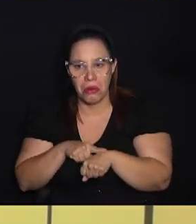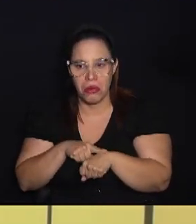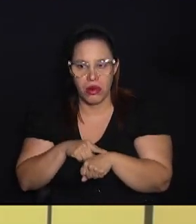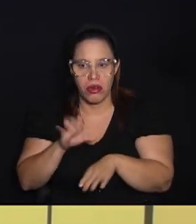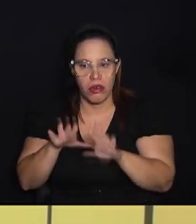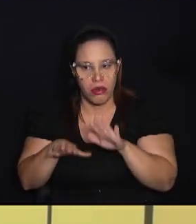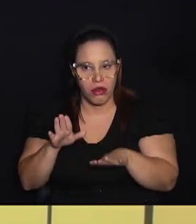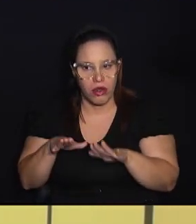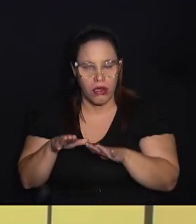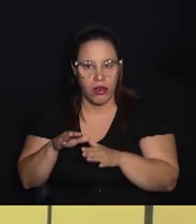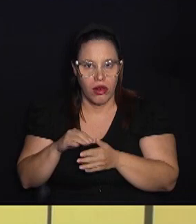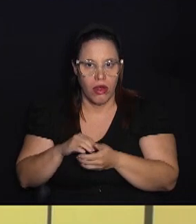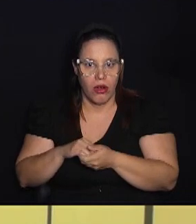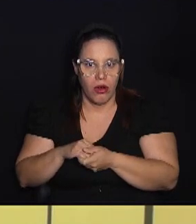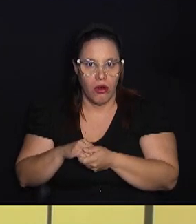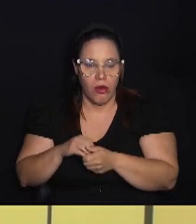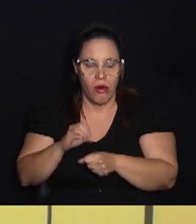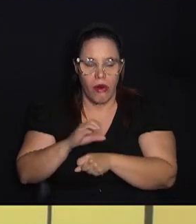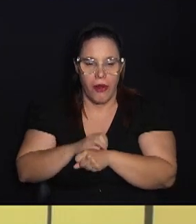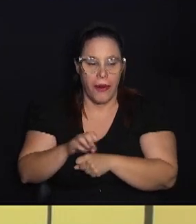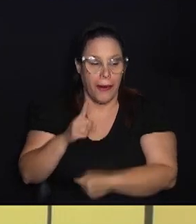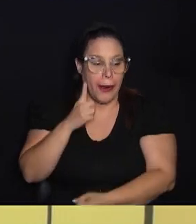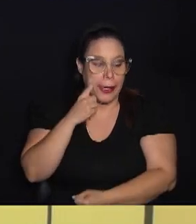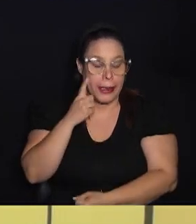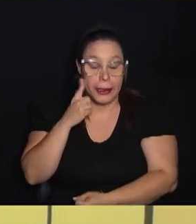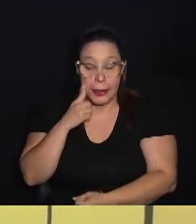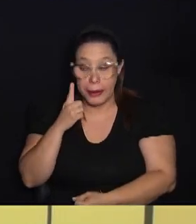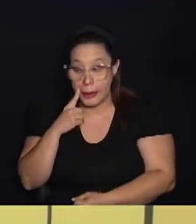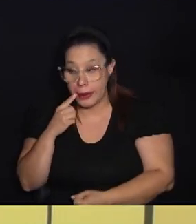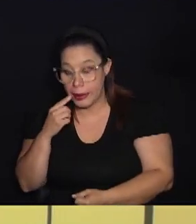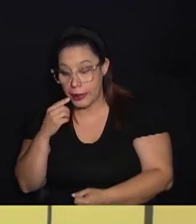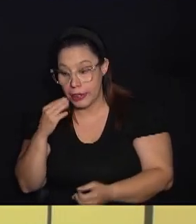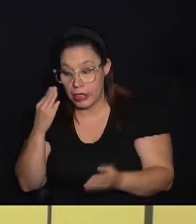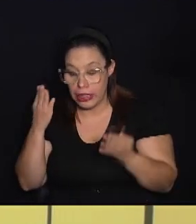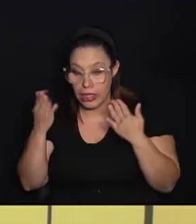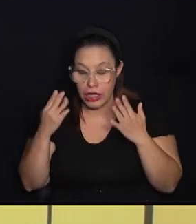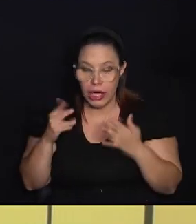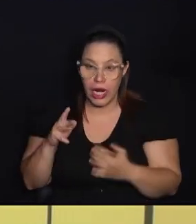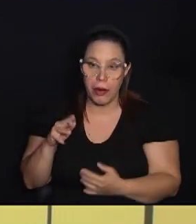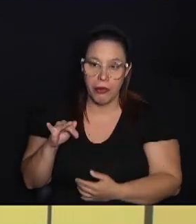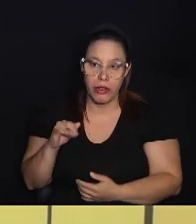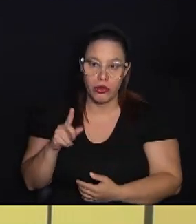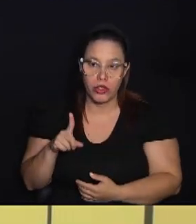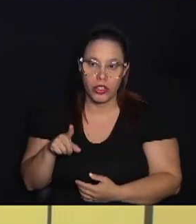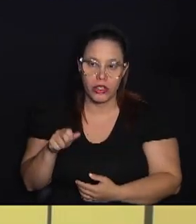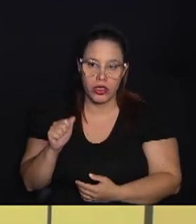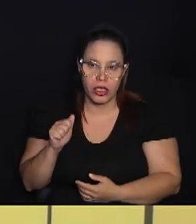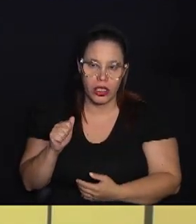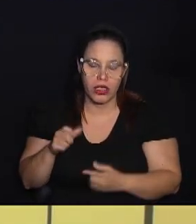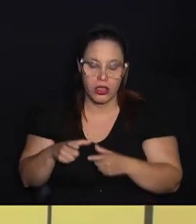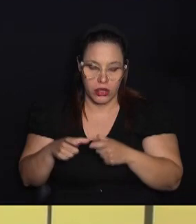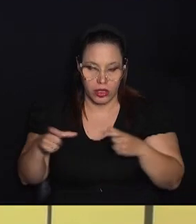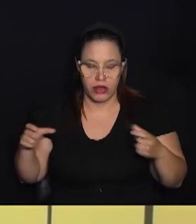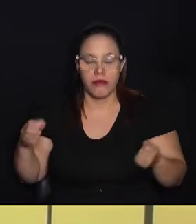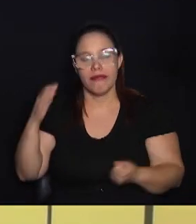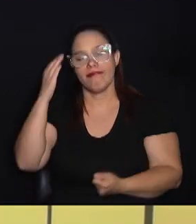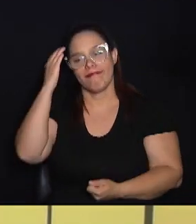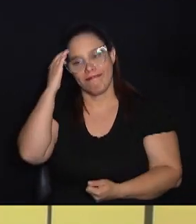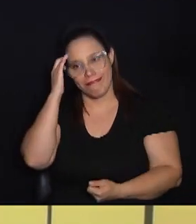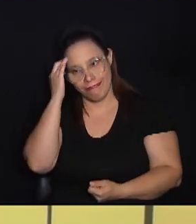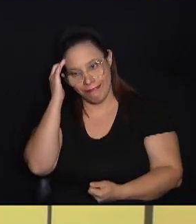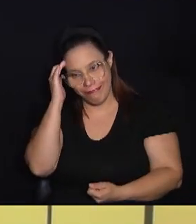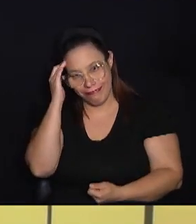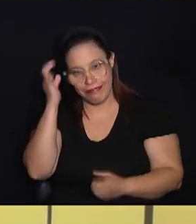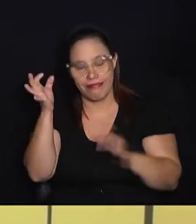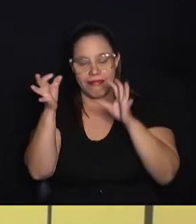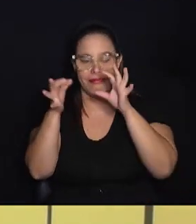eh capacidade analítica e ter terapêutica muito grande então a gente precisa ter esse entendimento de inte